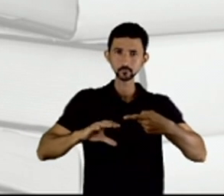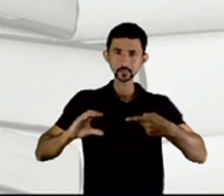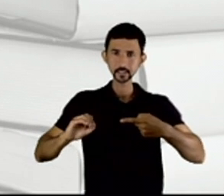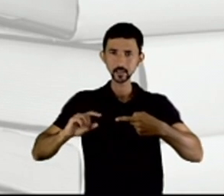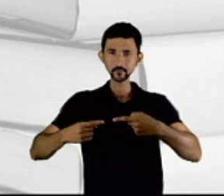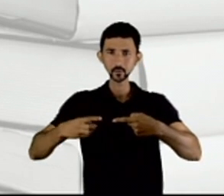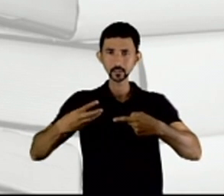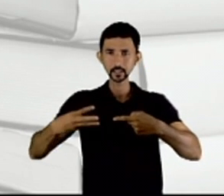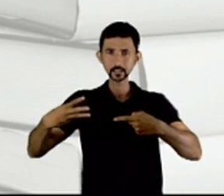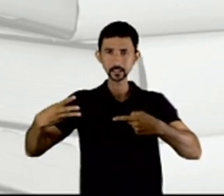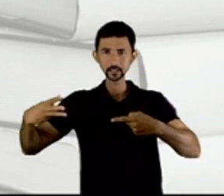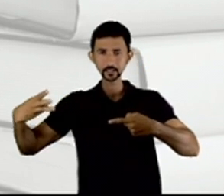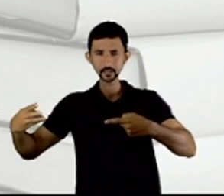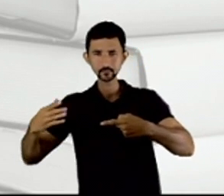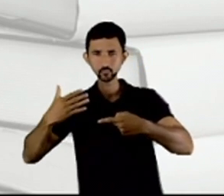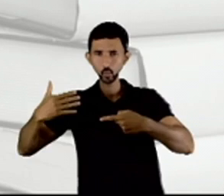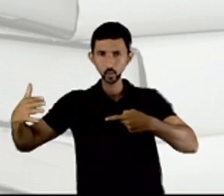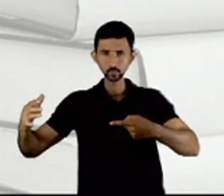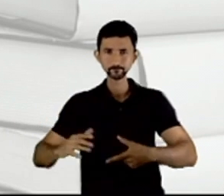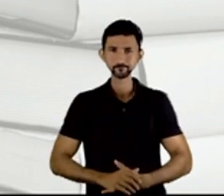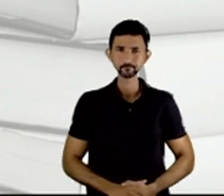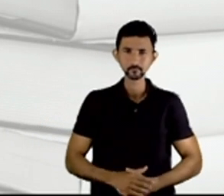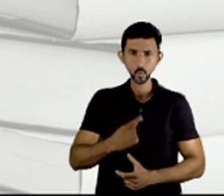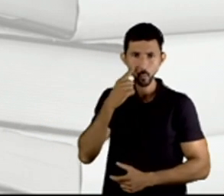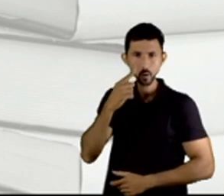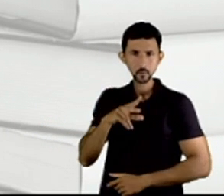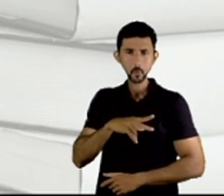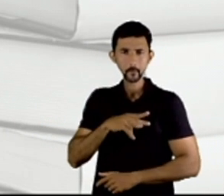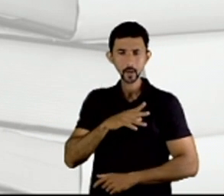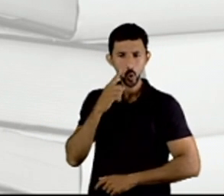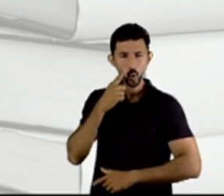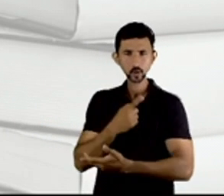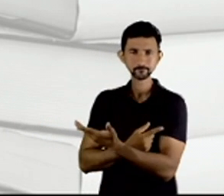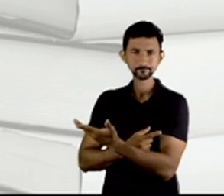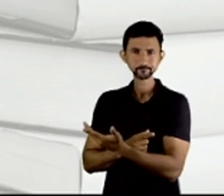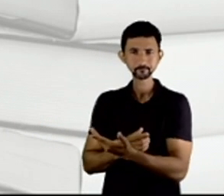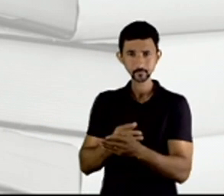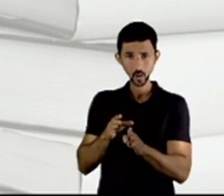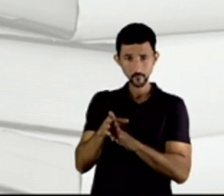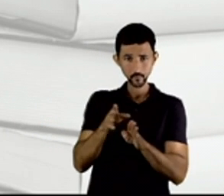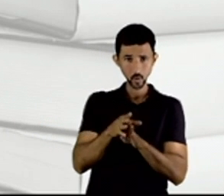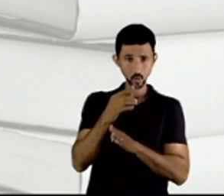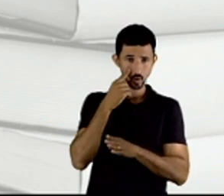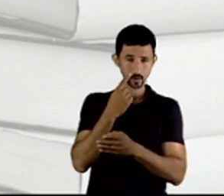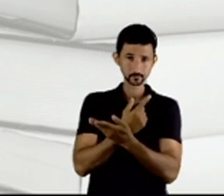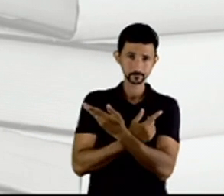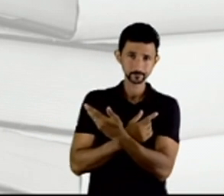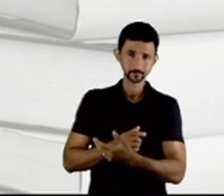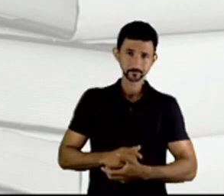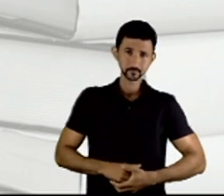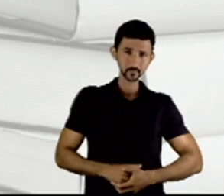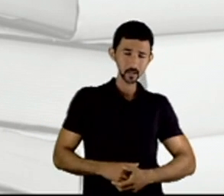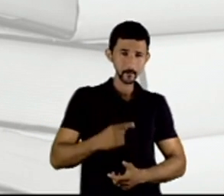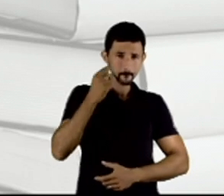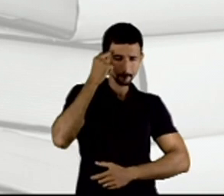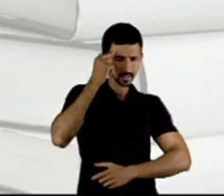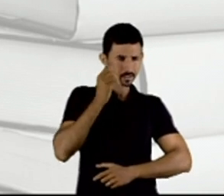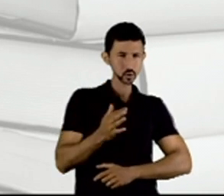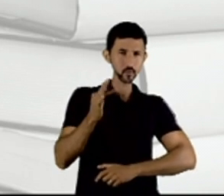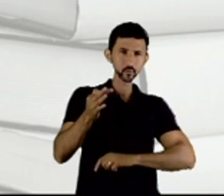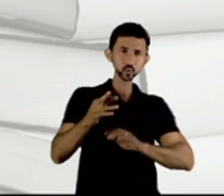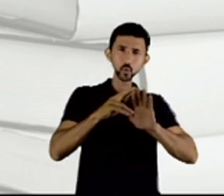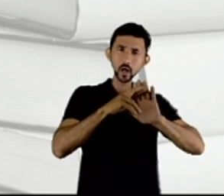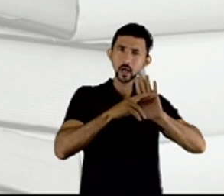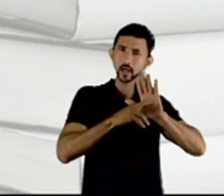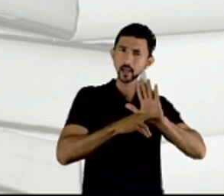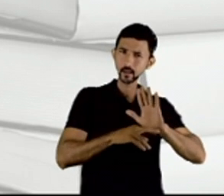0,33333. Vê se você percebe aí alguma particularidade aí. Eu vou dar uma dica para você futuramente já ir pensando em uma